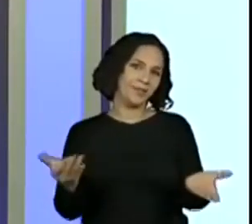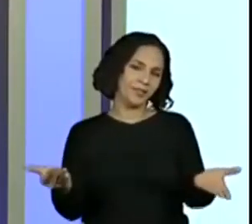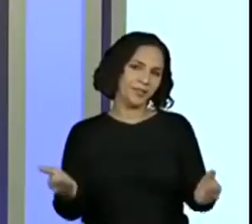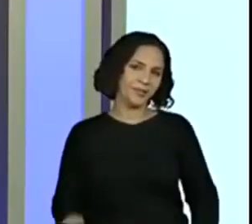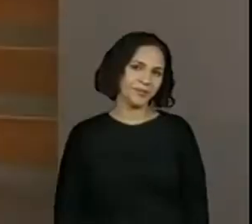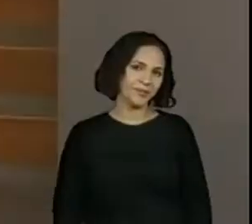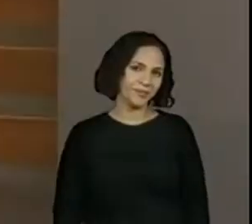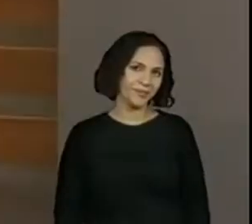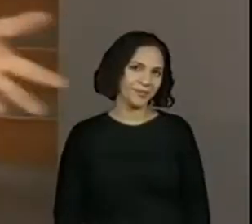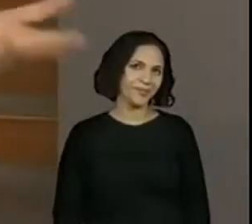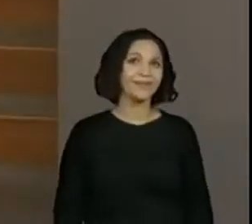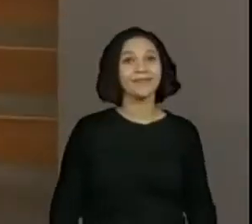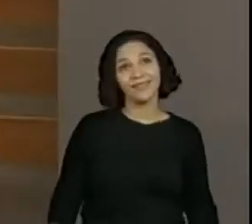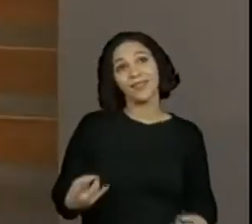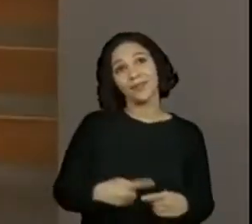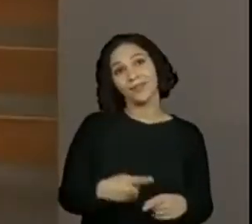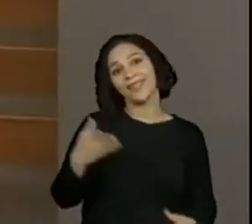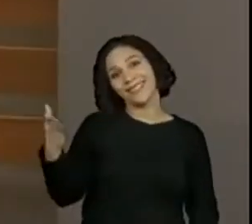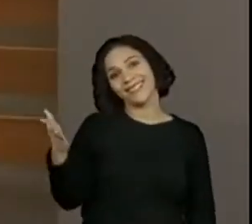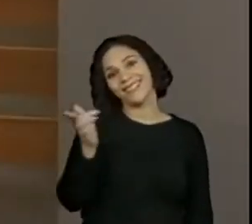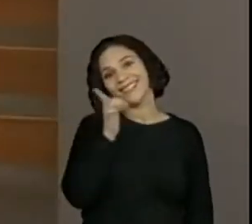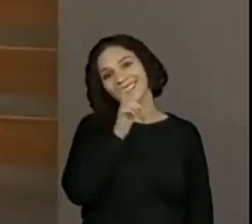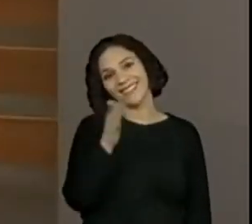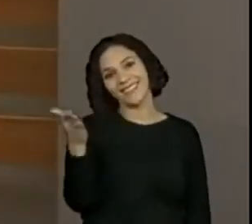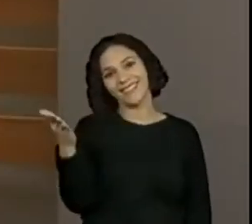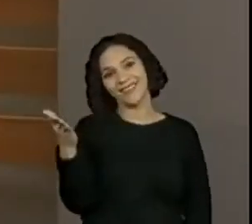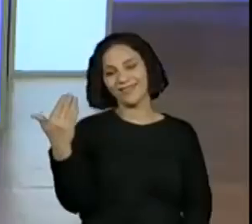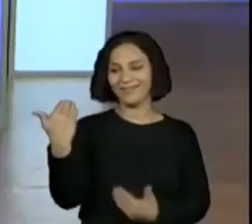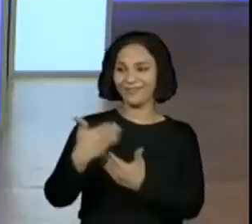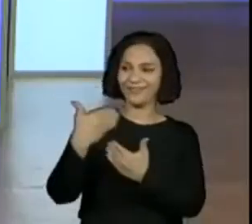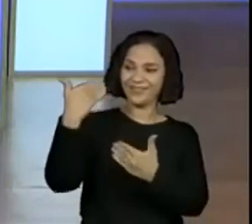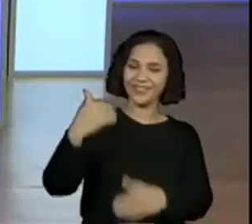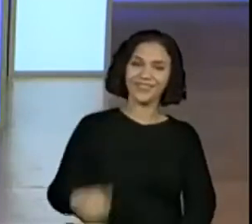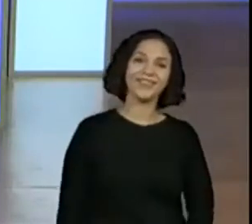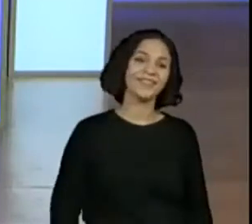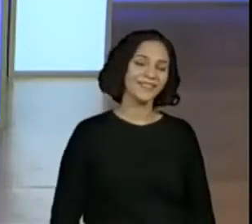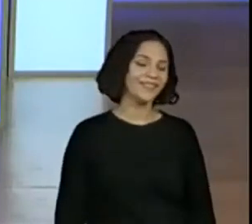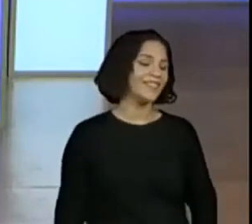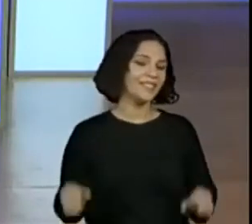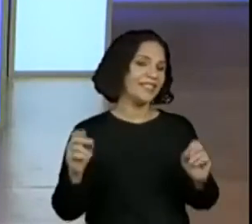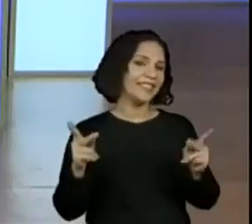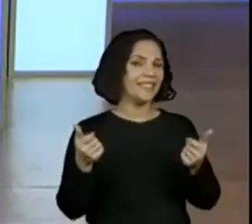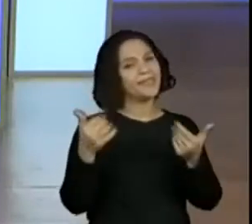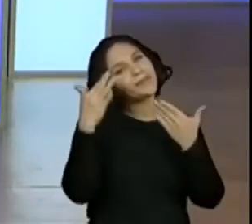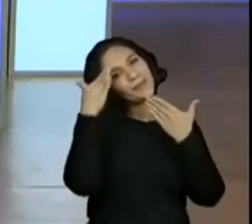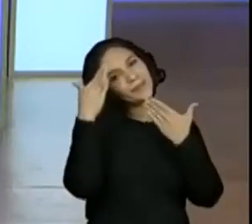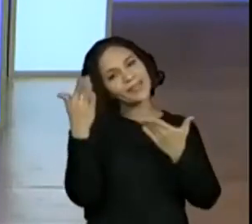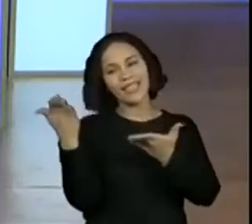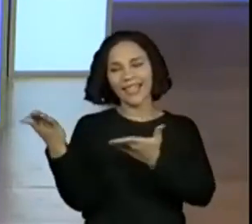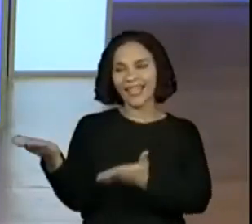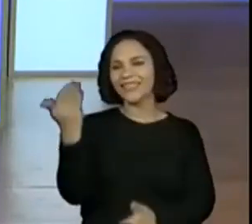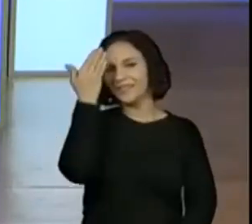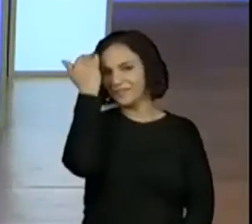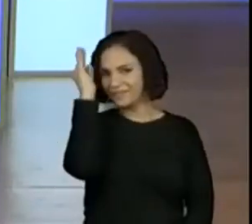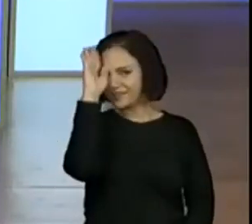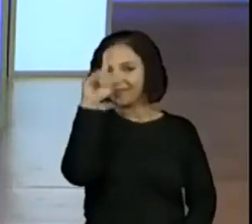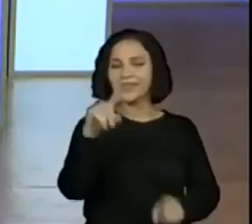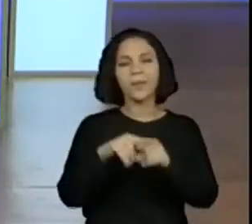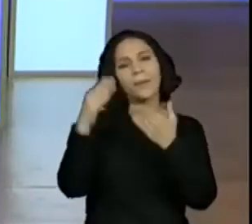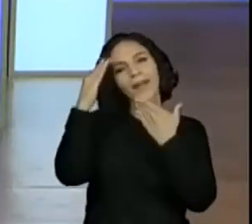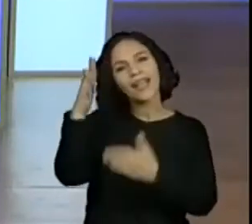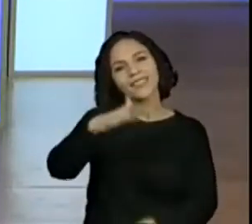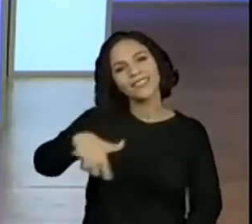né no caso ele vem É isso aí nessa É isso aí muito obrigado por senhor te agradeço